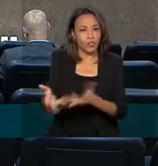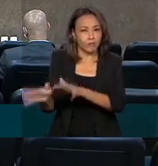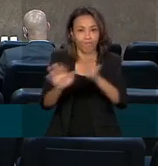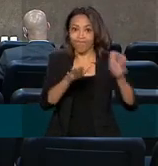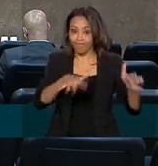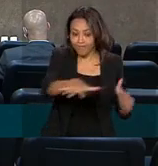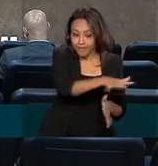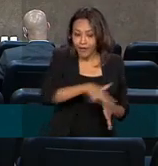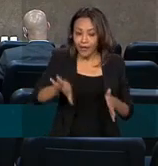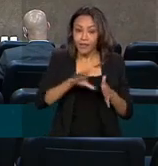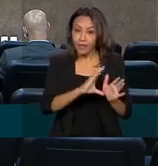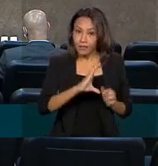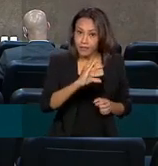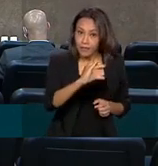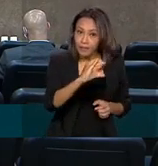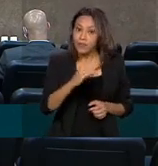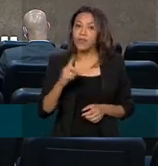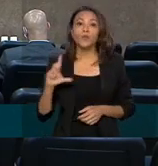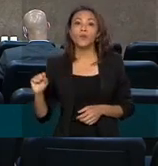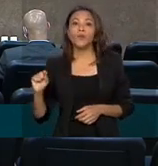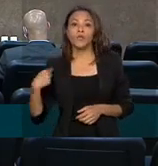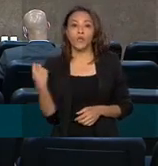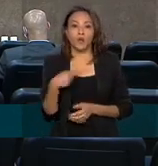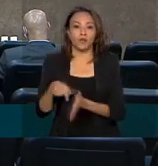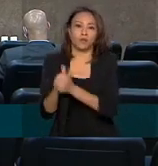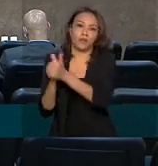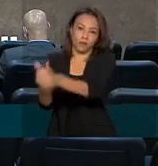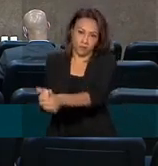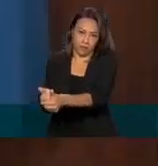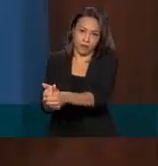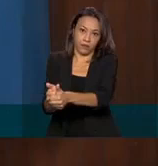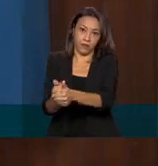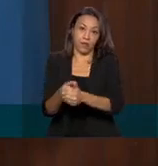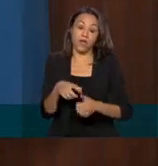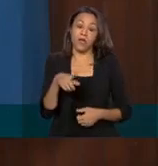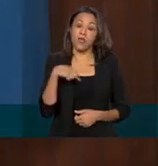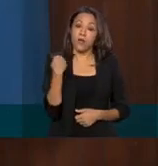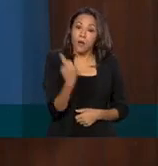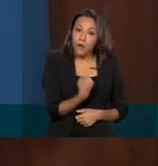e o que a gente segue. Nesse sentido, a gente foi